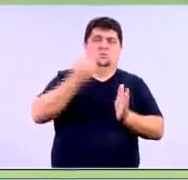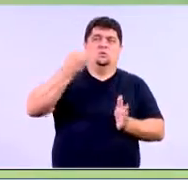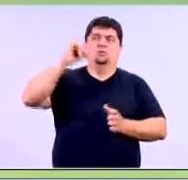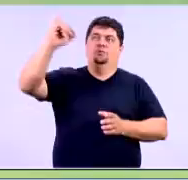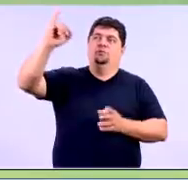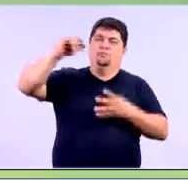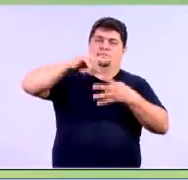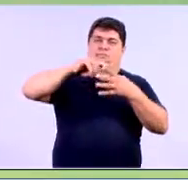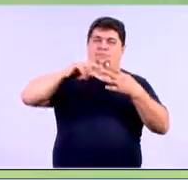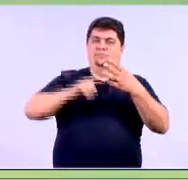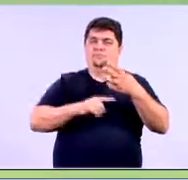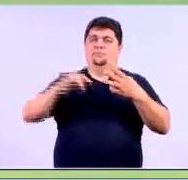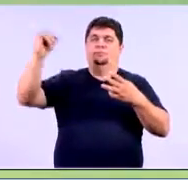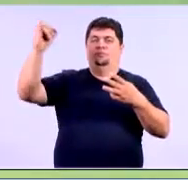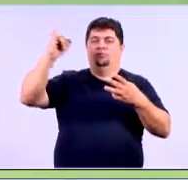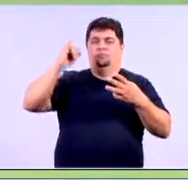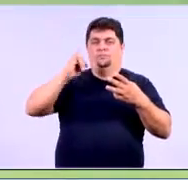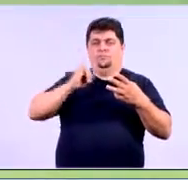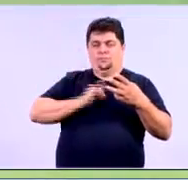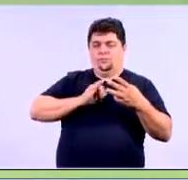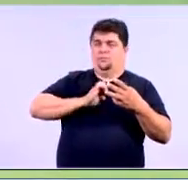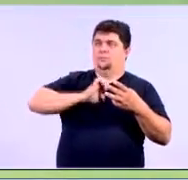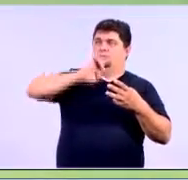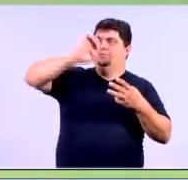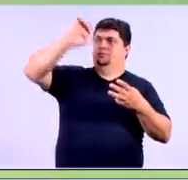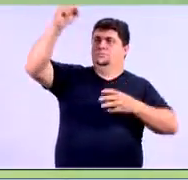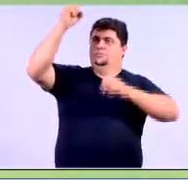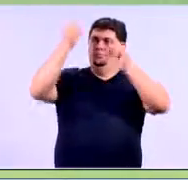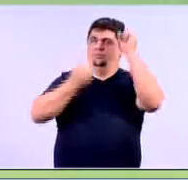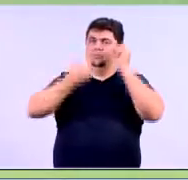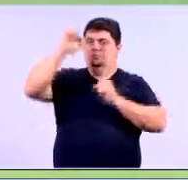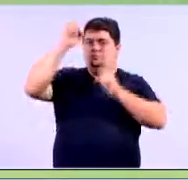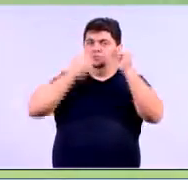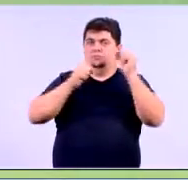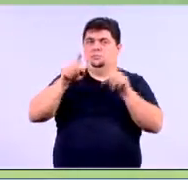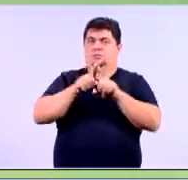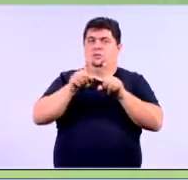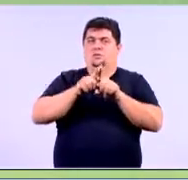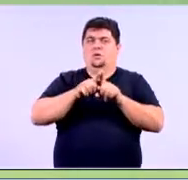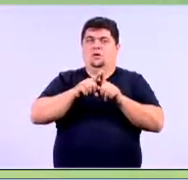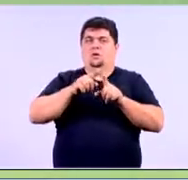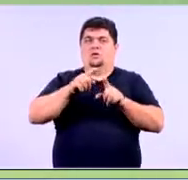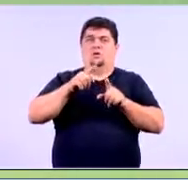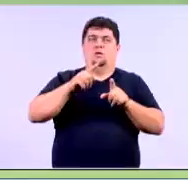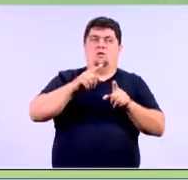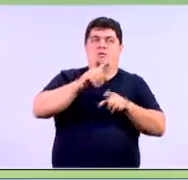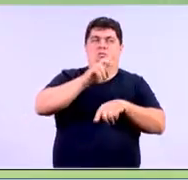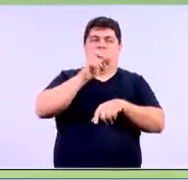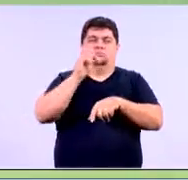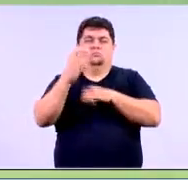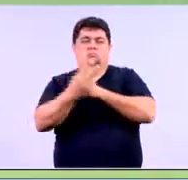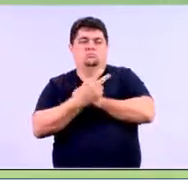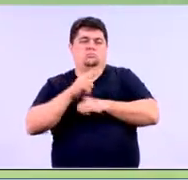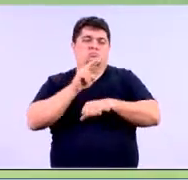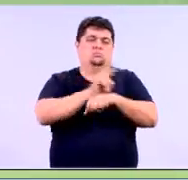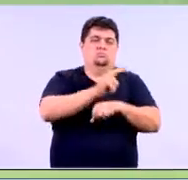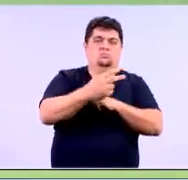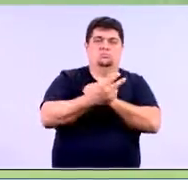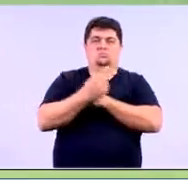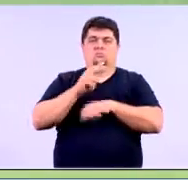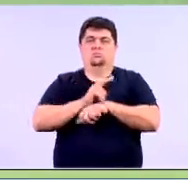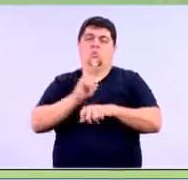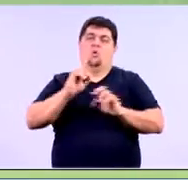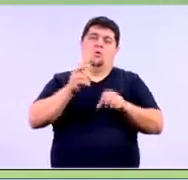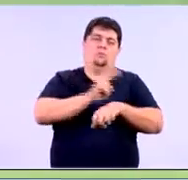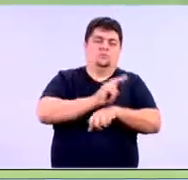importação, exportação, imposto sobre produtos industrializados e IOF, que é o imposto sobre operações financeiras ou fiscais,